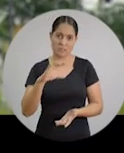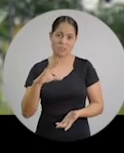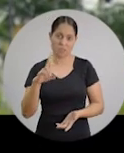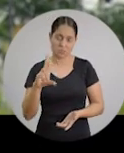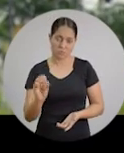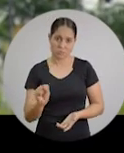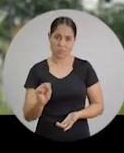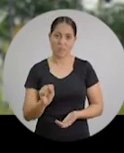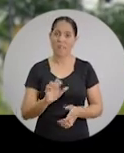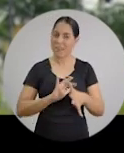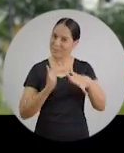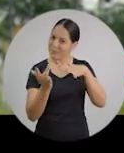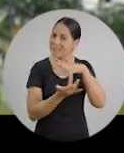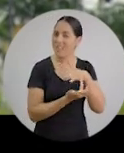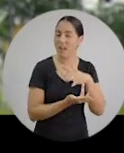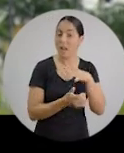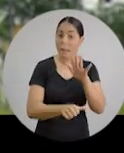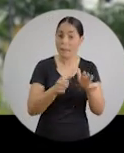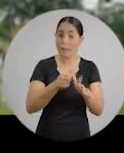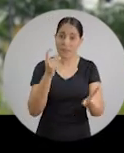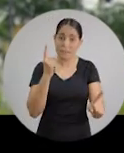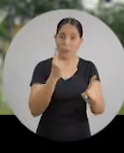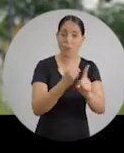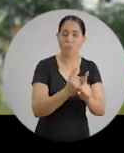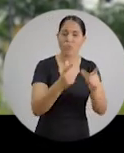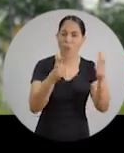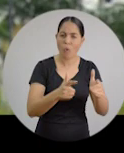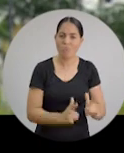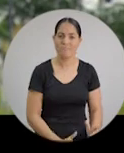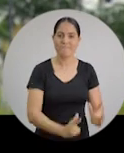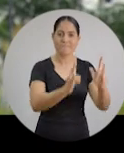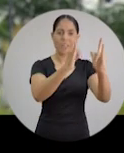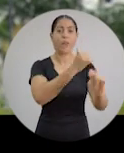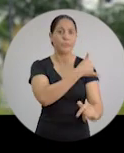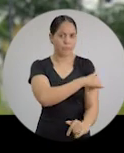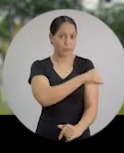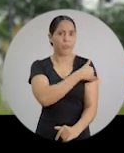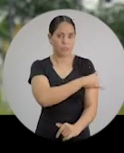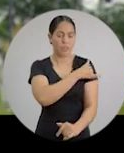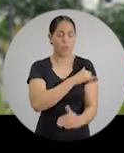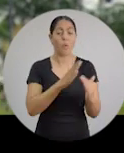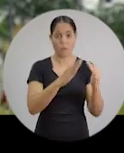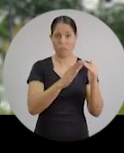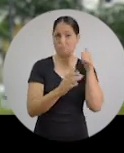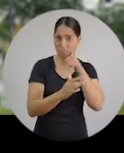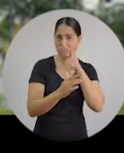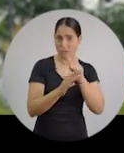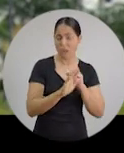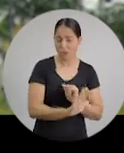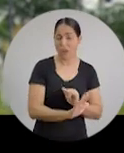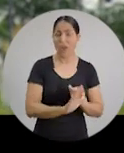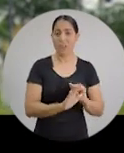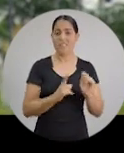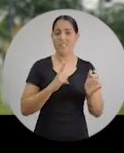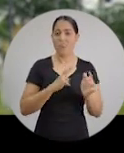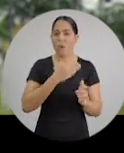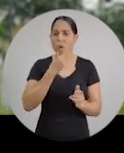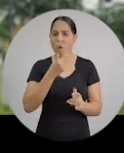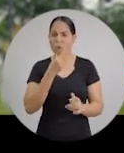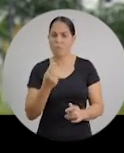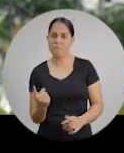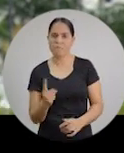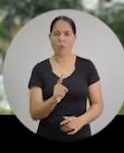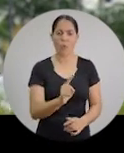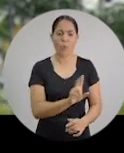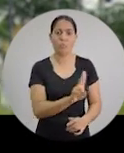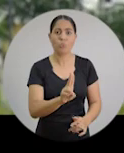Vinícius nas redes sociais. No último fim de semana, eles se encontraram pela primeira vez num condomínio na Barra da Tijuca, onde ela